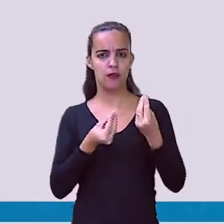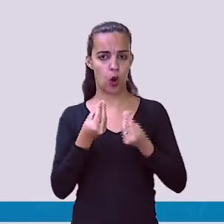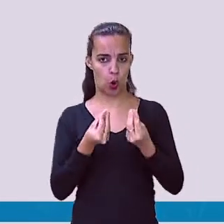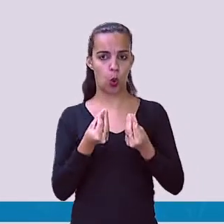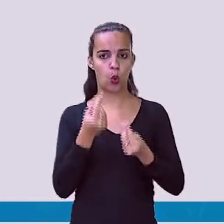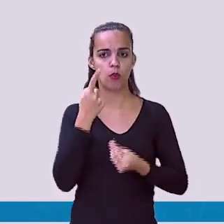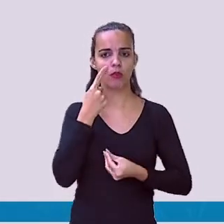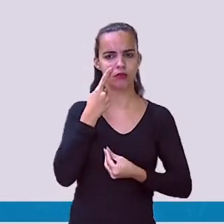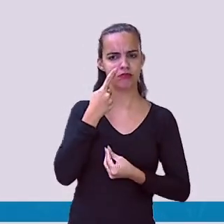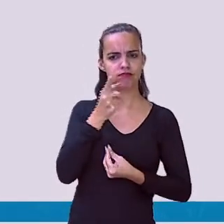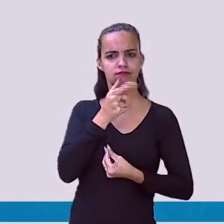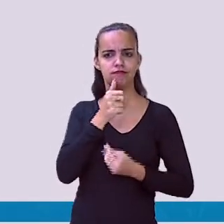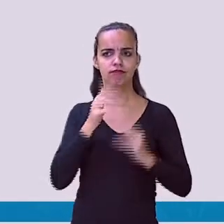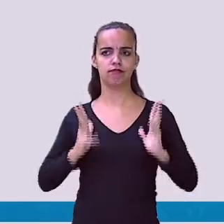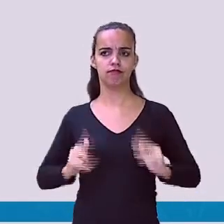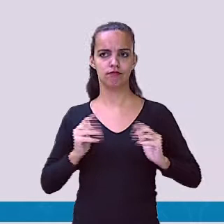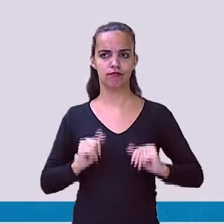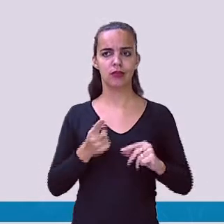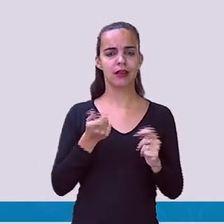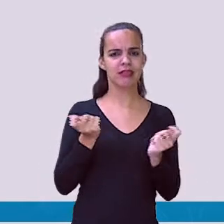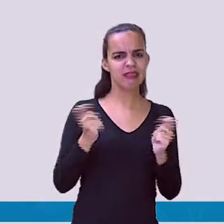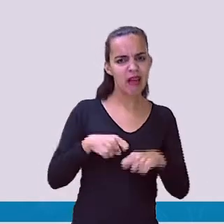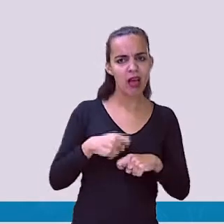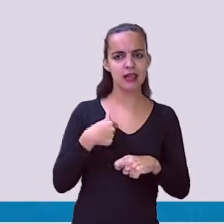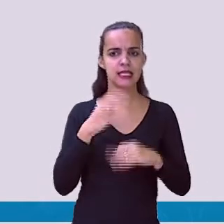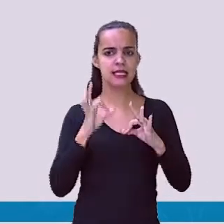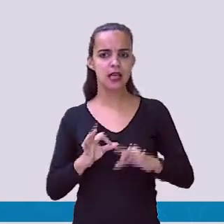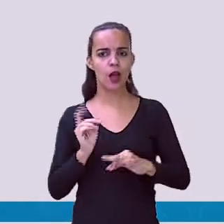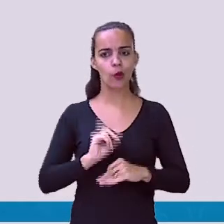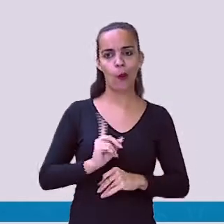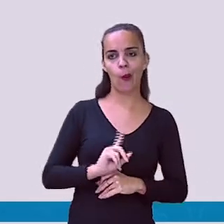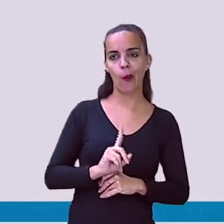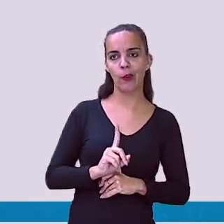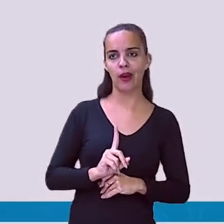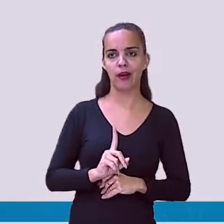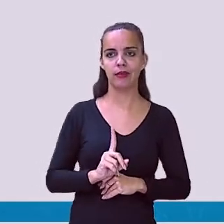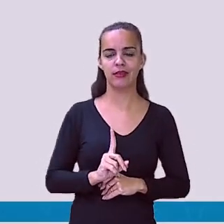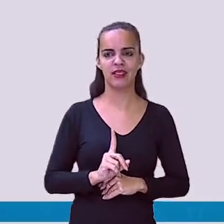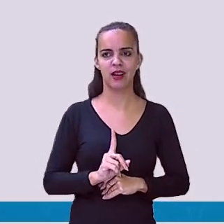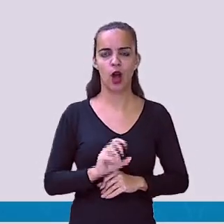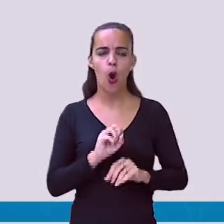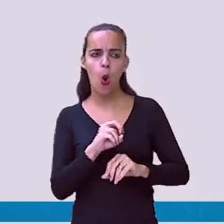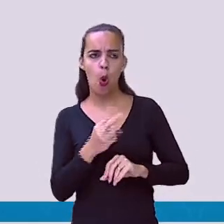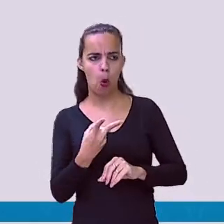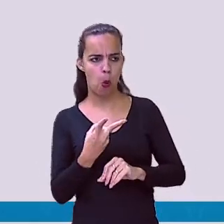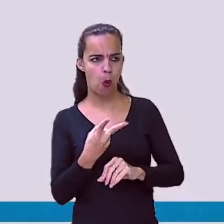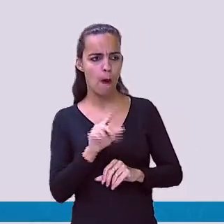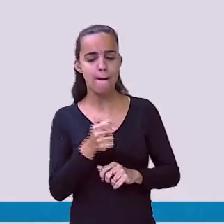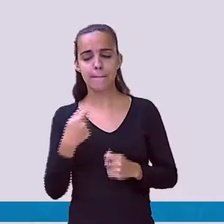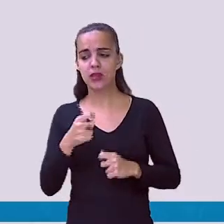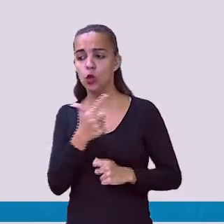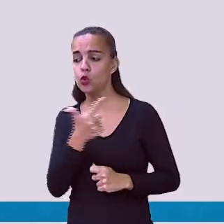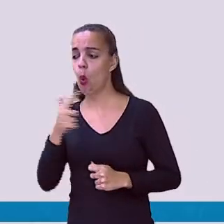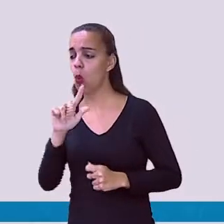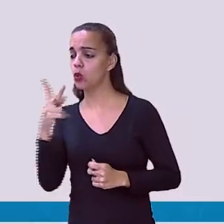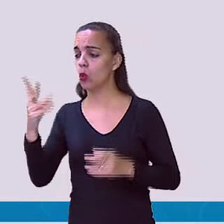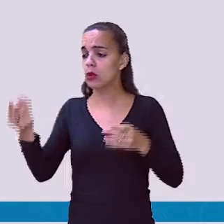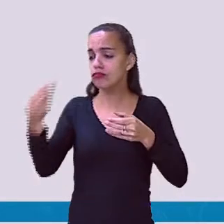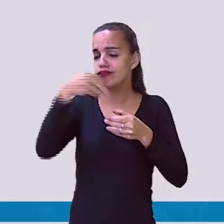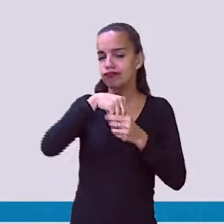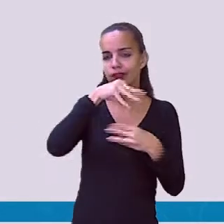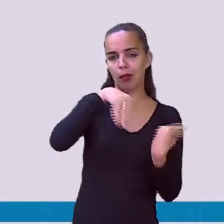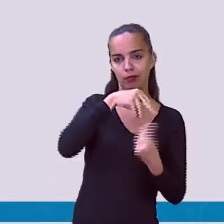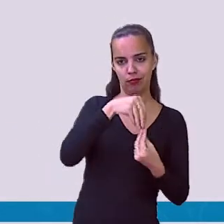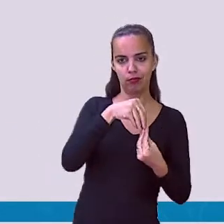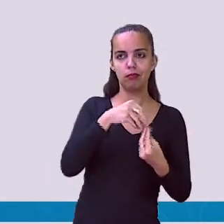E aí, vale a pena, é necessário considerar alguns pontos. Um